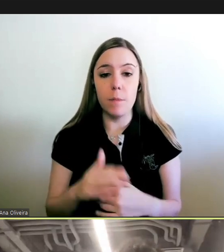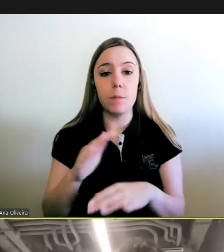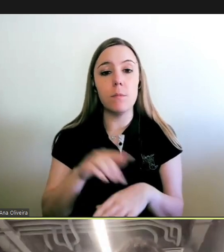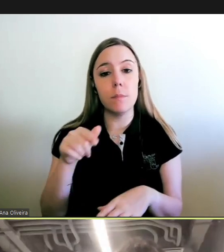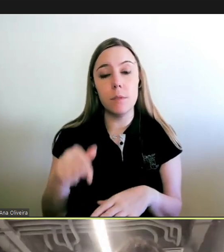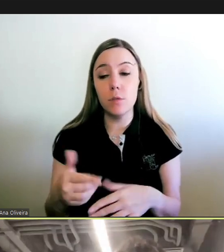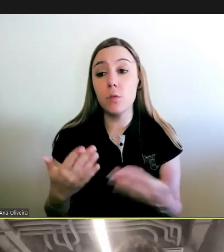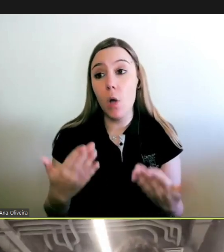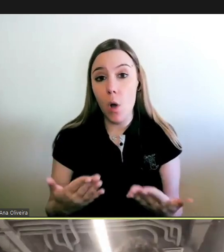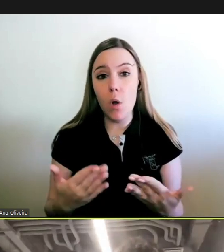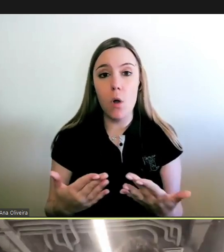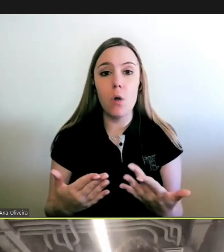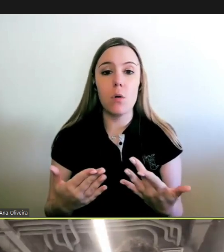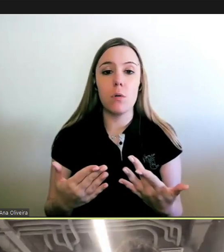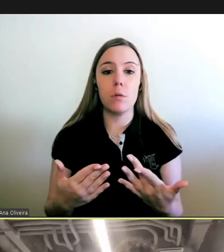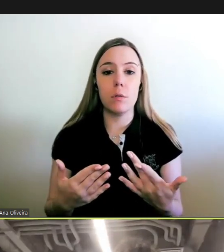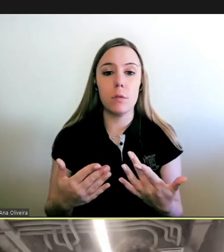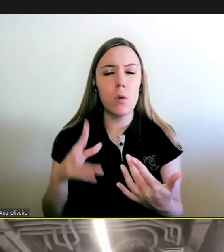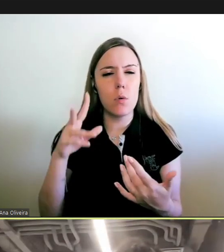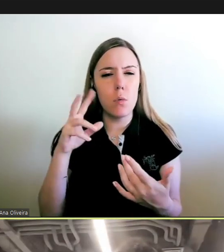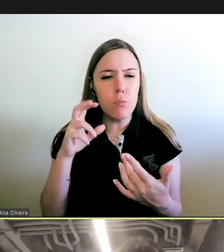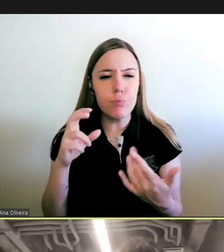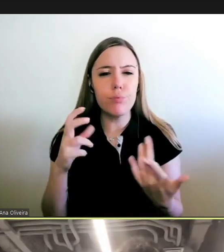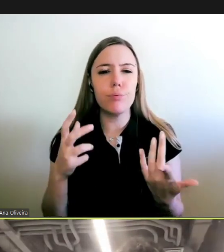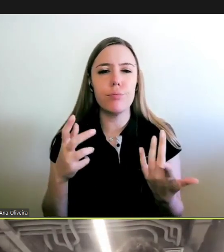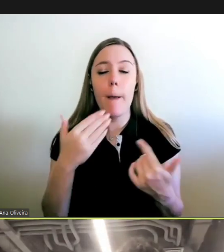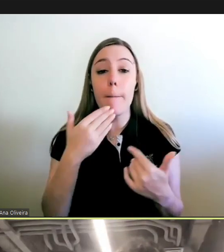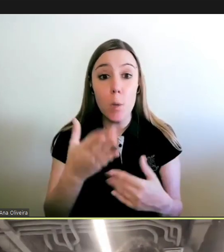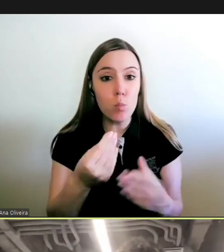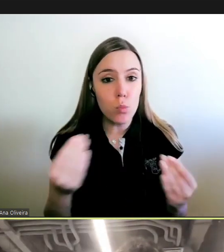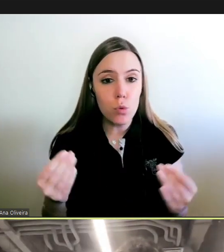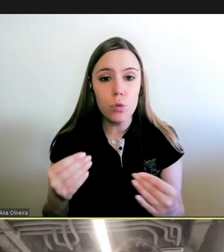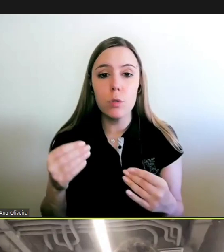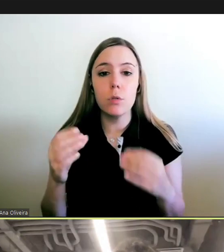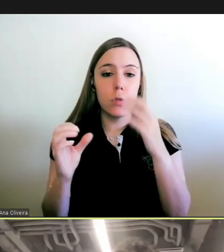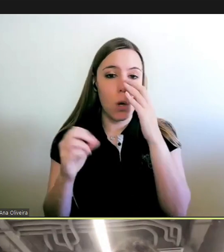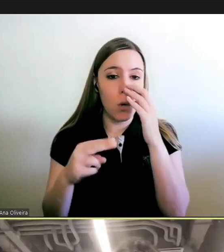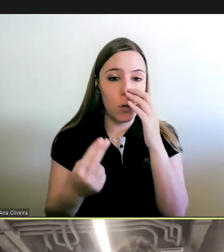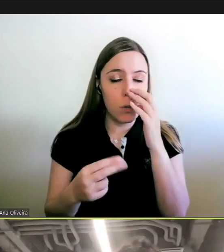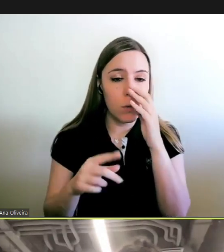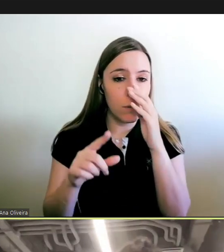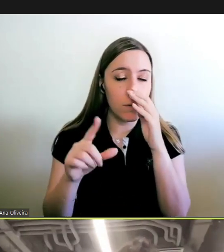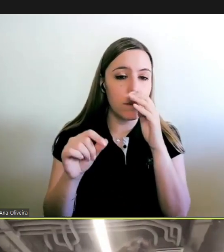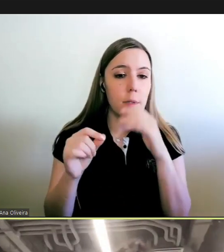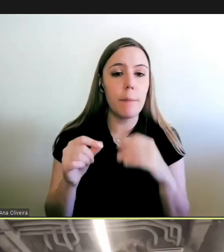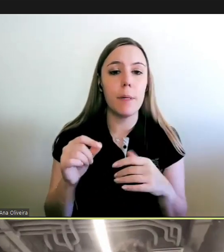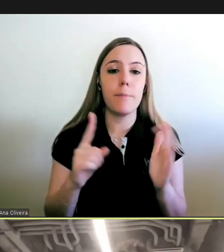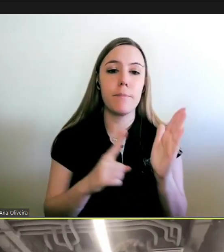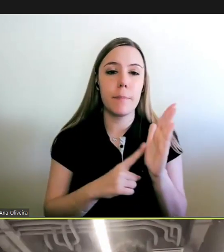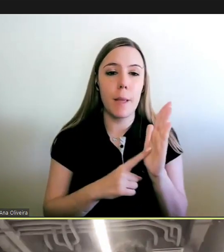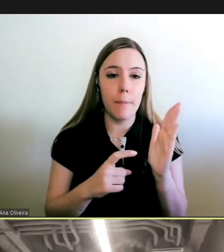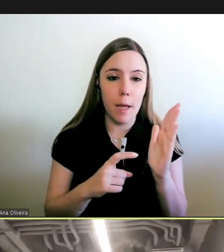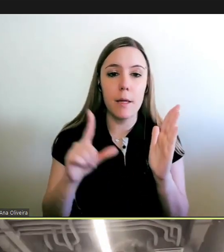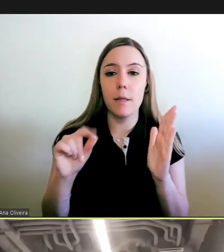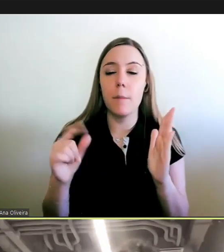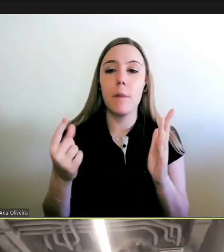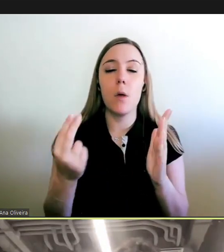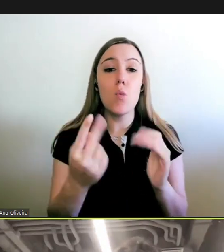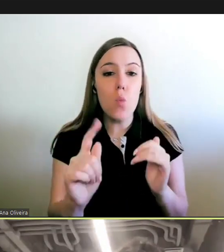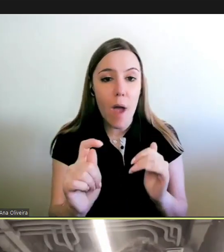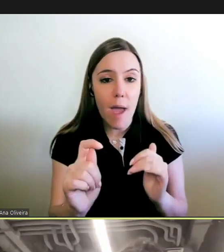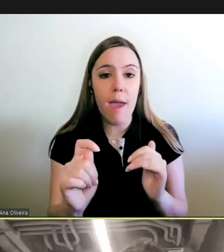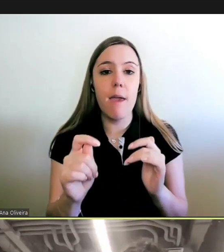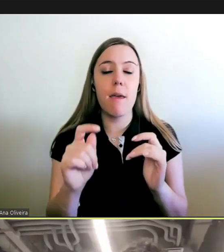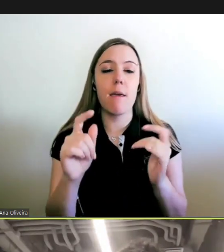ouça muitos pedidos, sobretudo na União Europeia, embora aqui e ali também nos Estados Unidos, para que exista rapidamente alguma